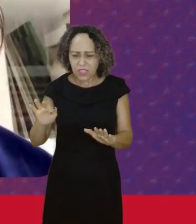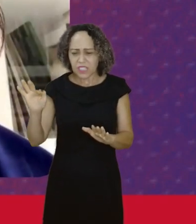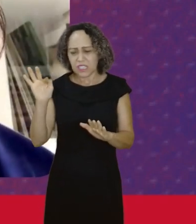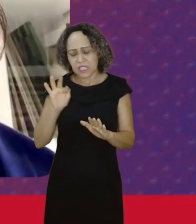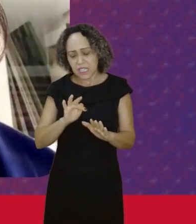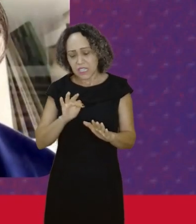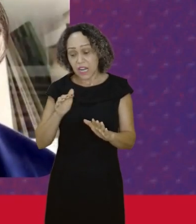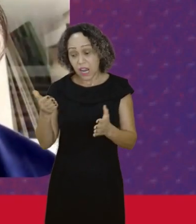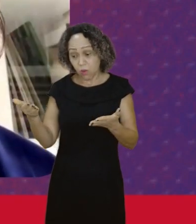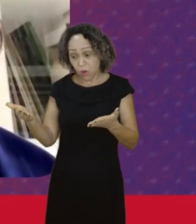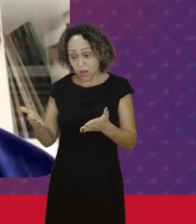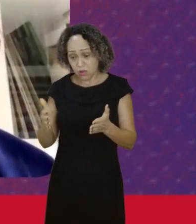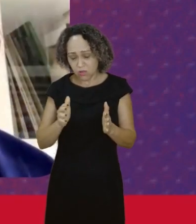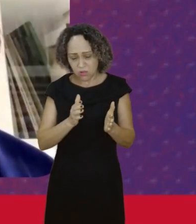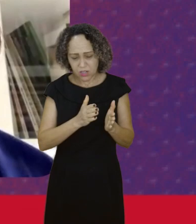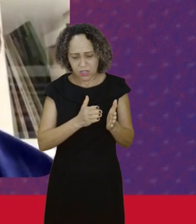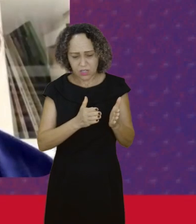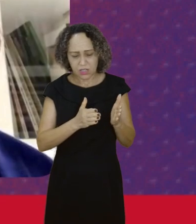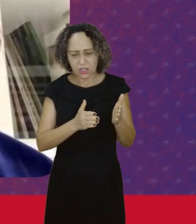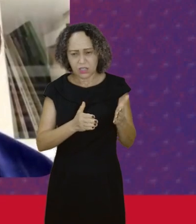feito para